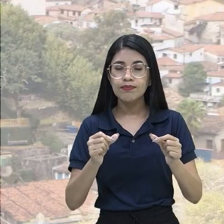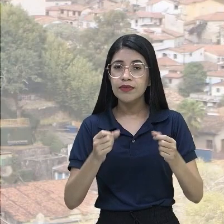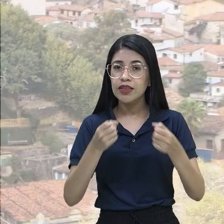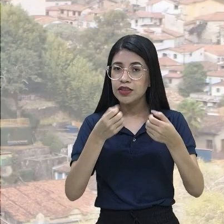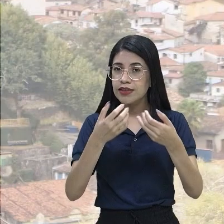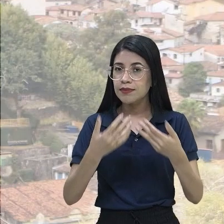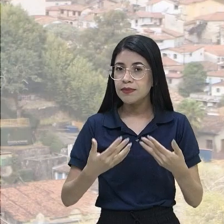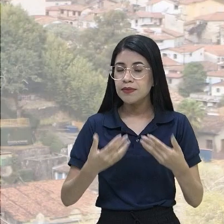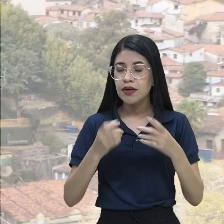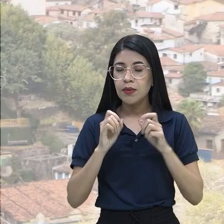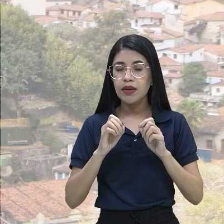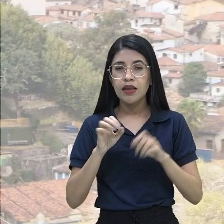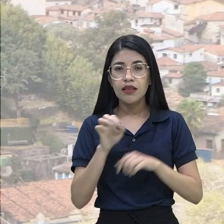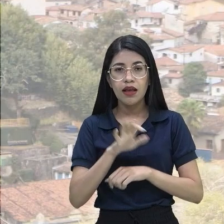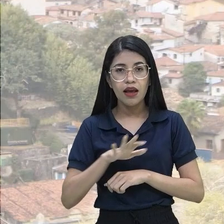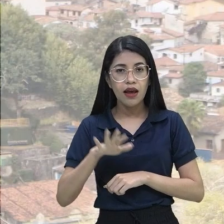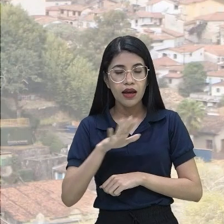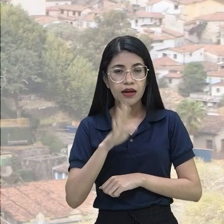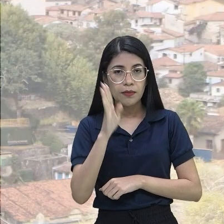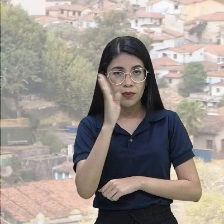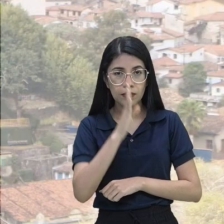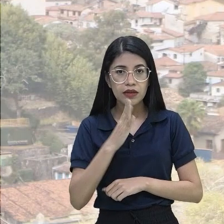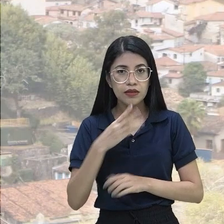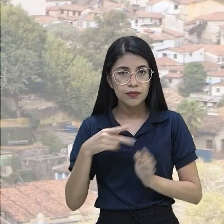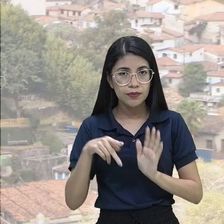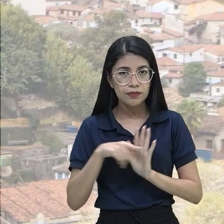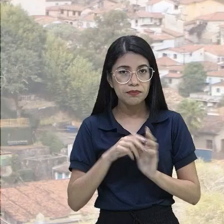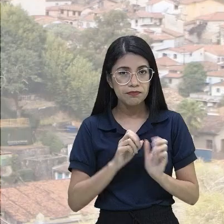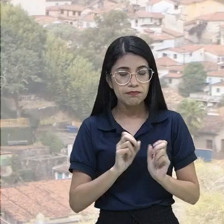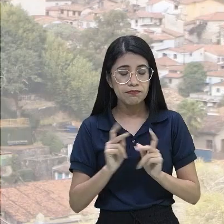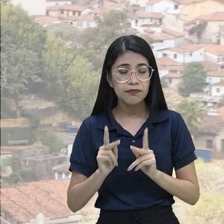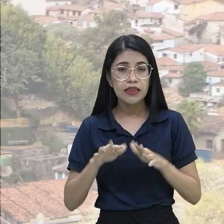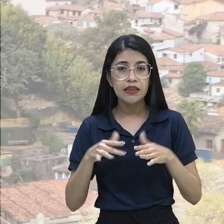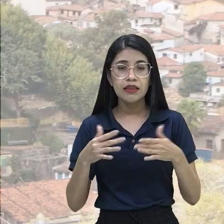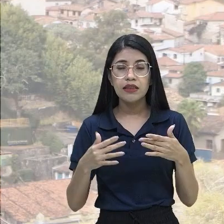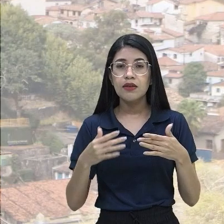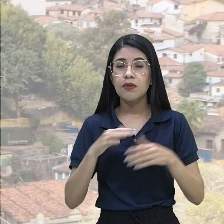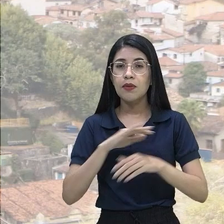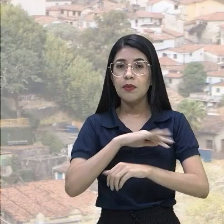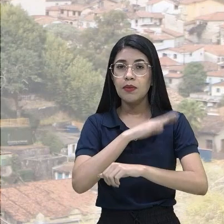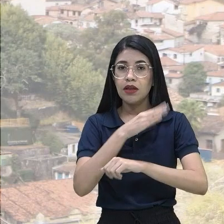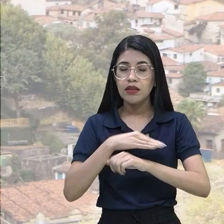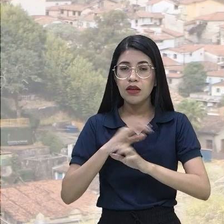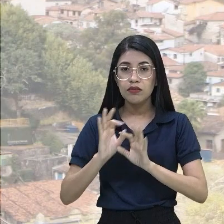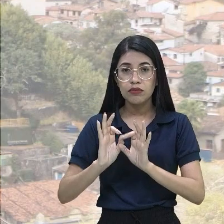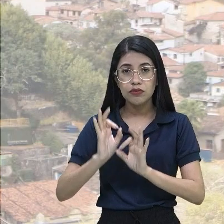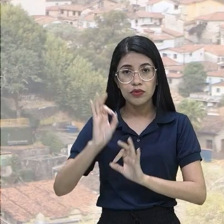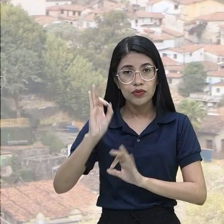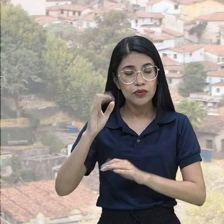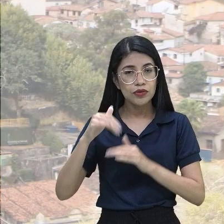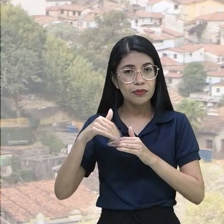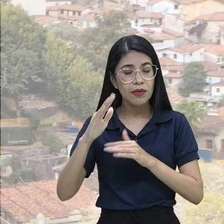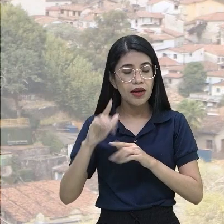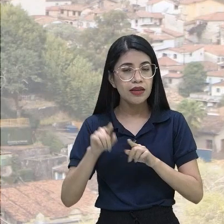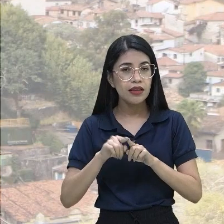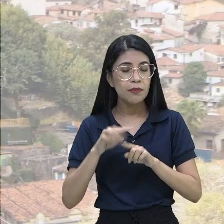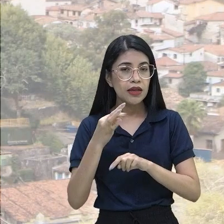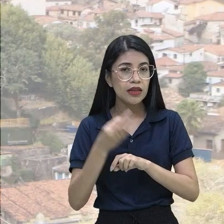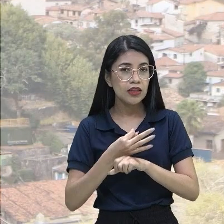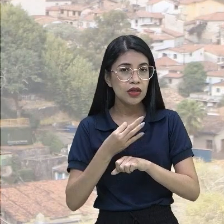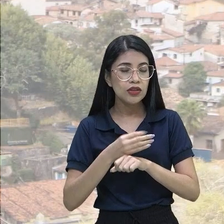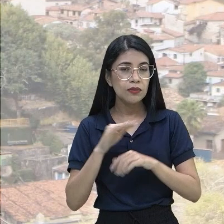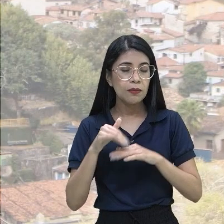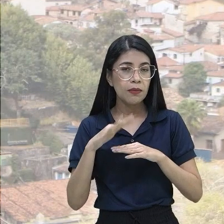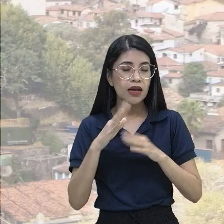sobre território brasileiro, tá? Então, os planaltos são os relevos mais altos e mais resistentes à